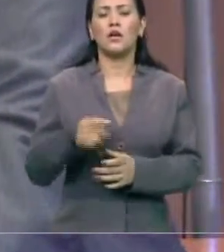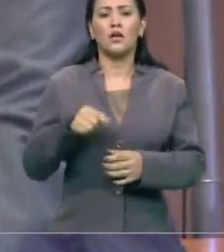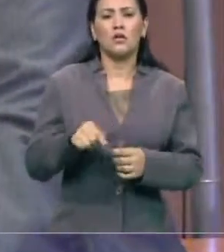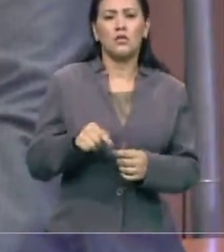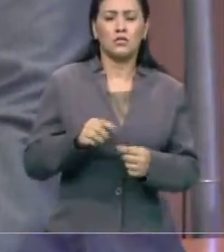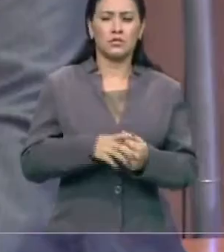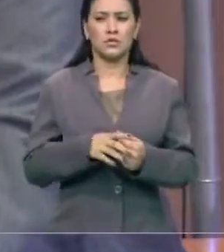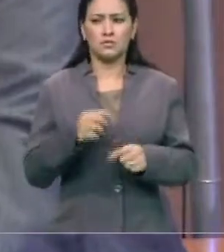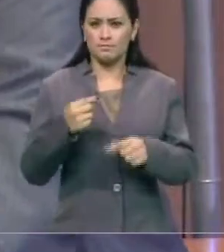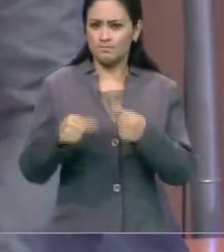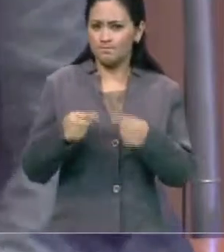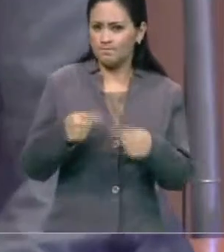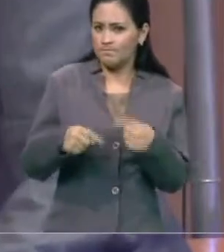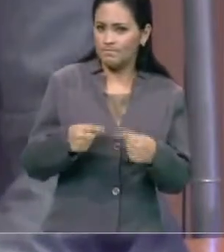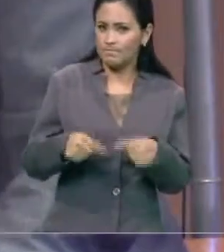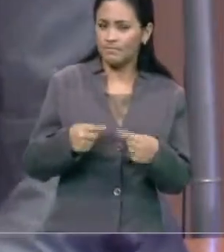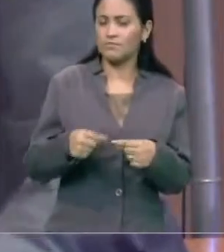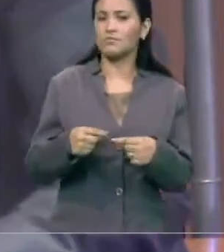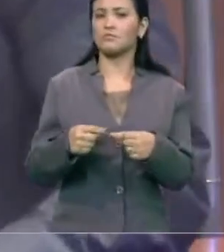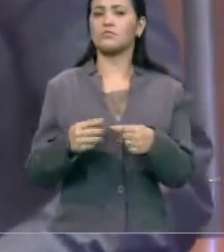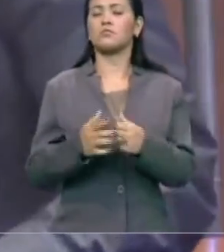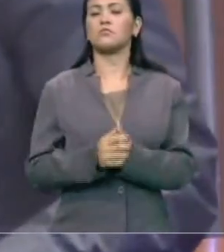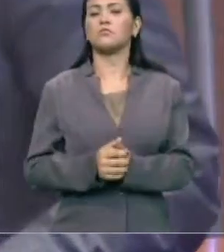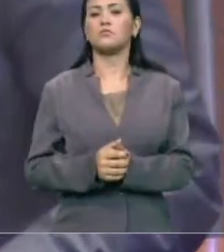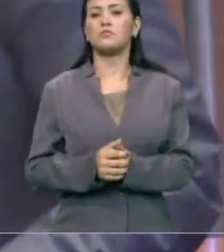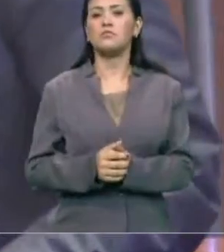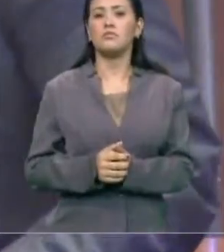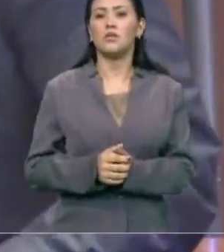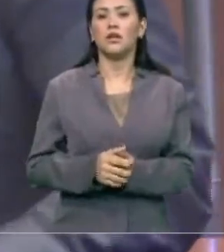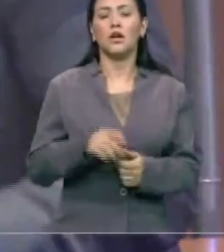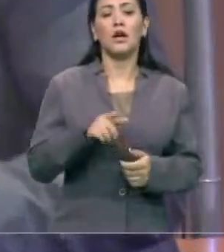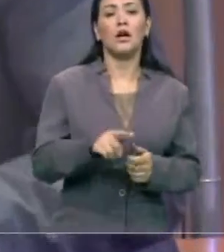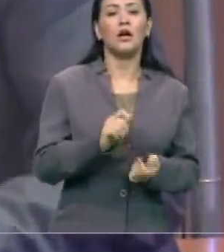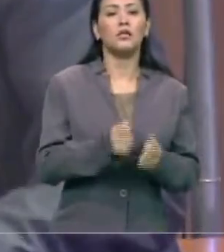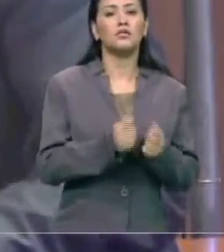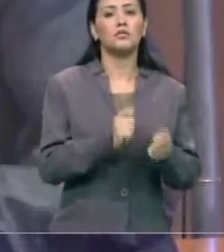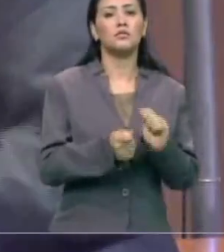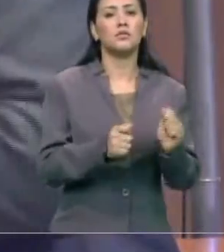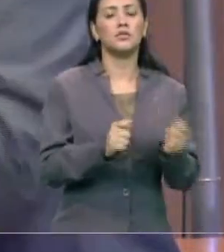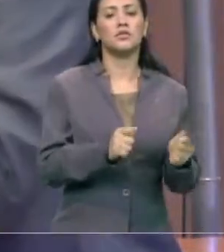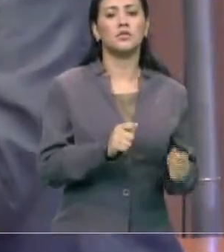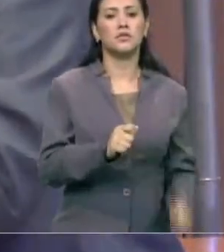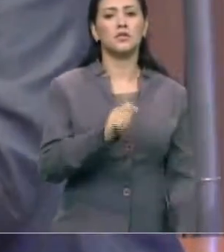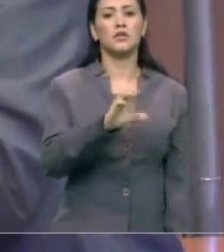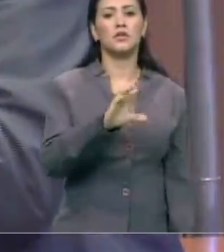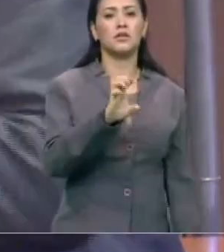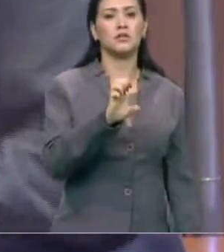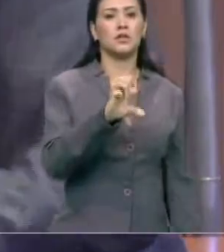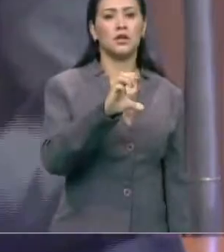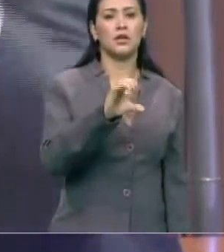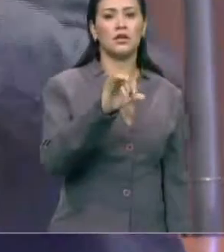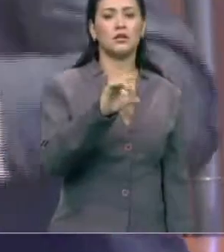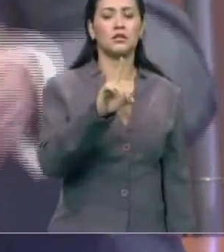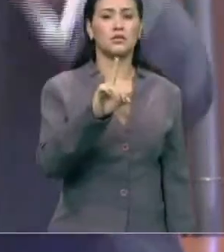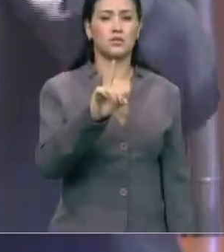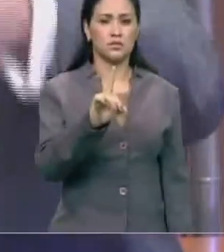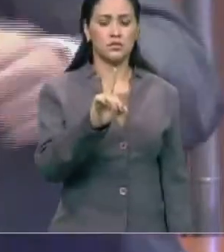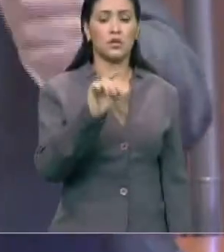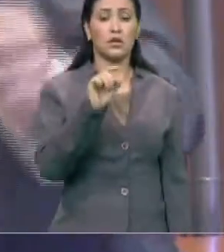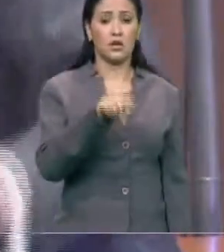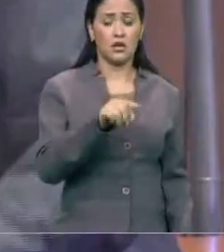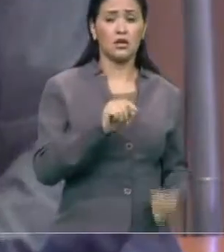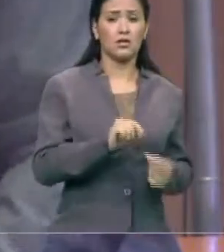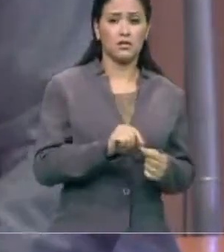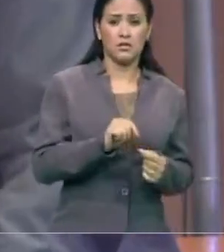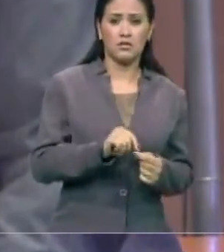de seguro em relação à gestão dele frente à CECID, onde ele fez dezenas e